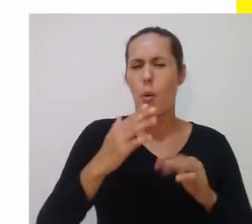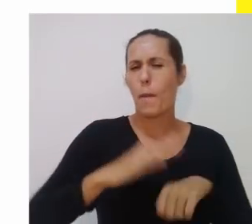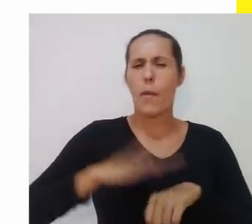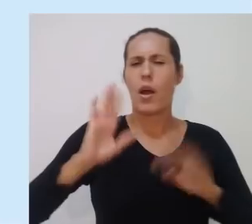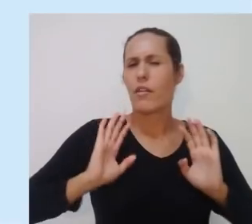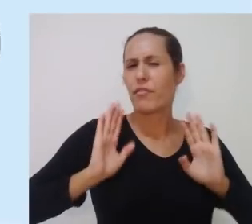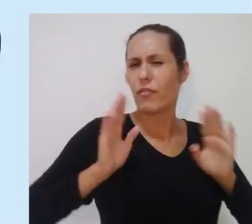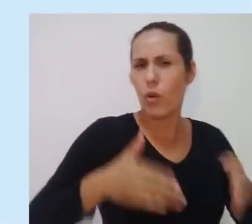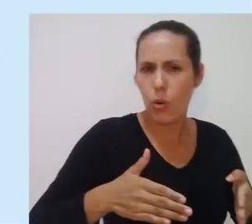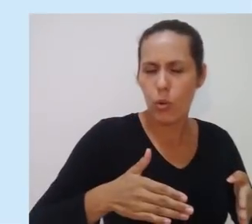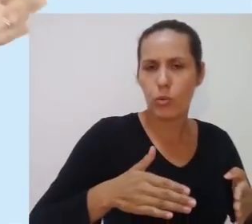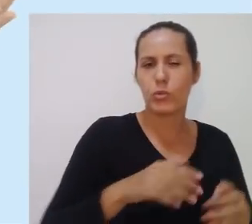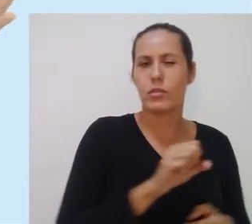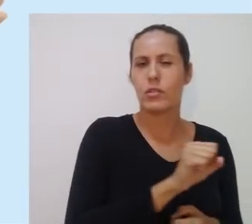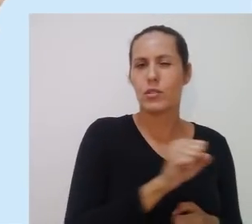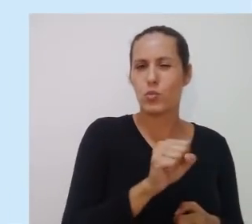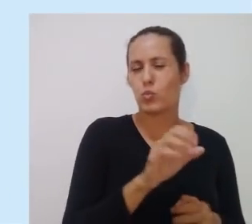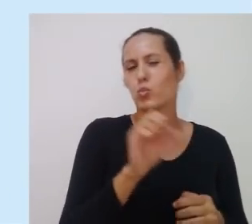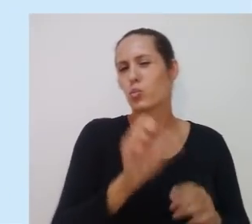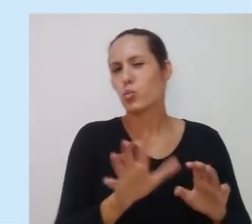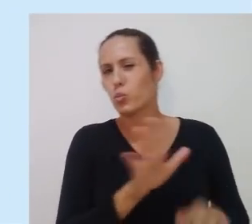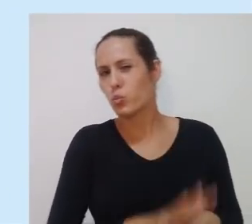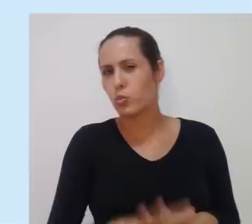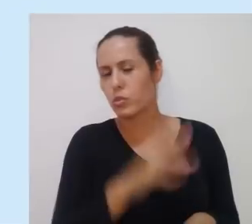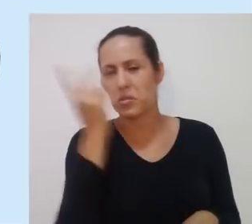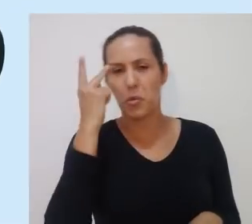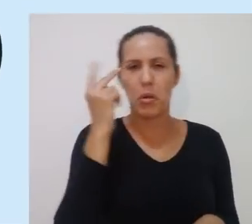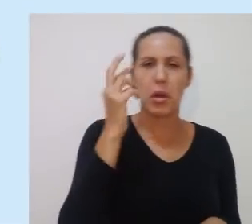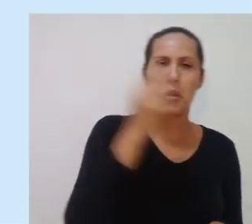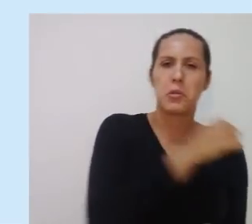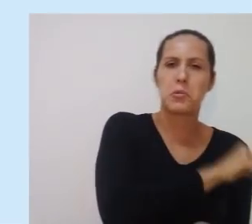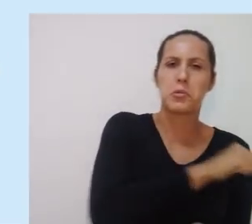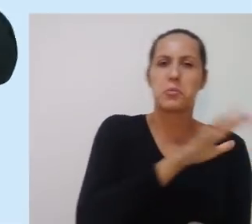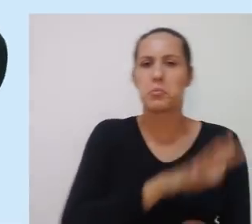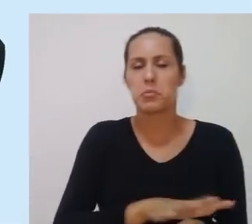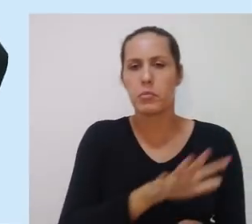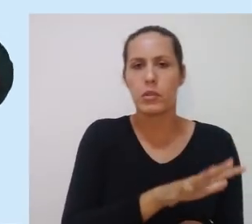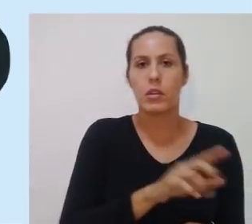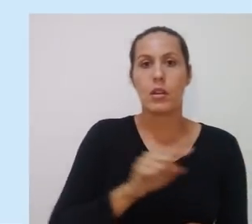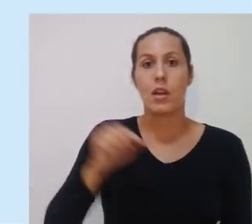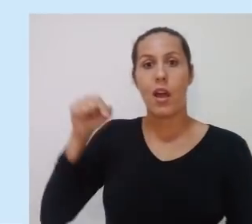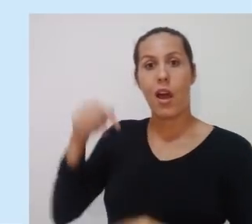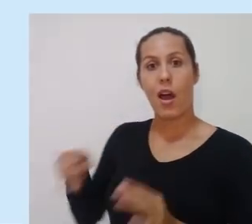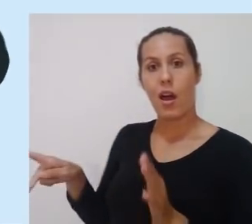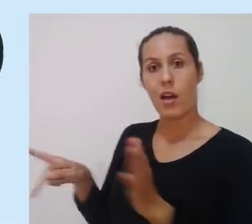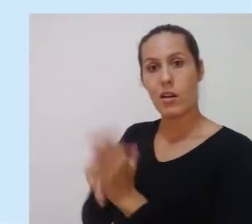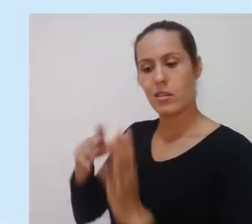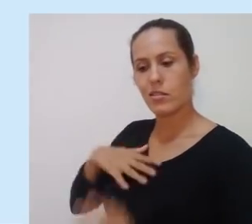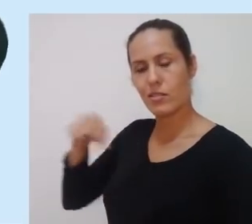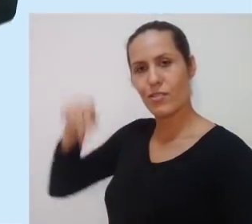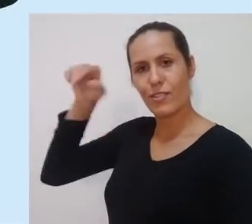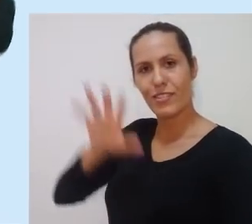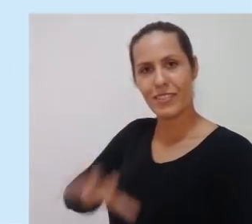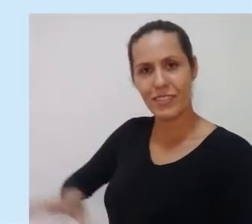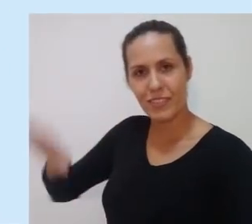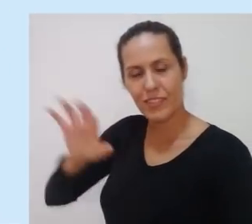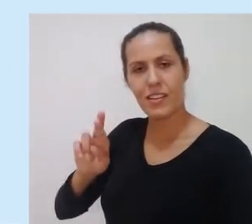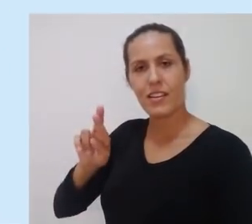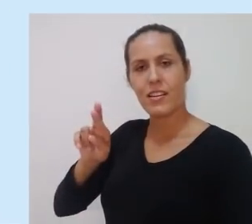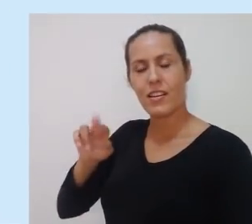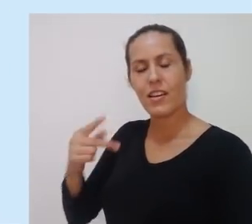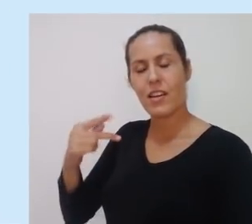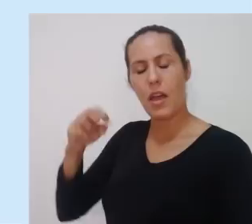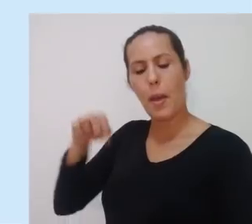slam está situado mais no Sudeste, o repente é próprio, é muito característico, normal, é